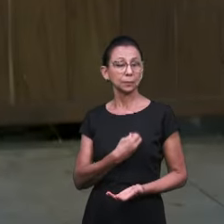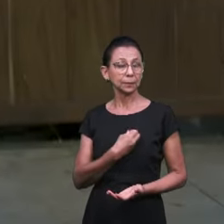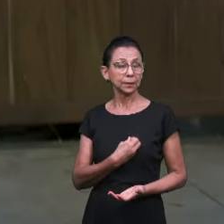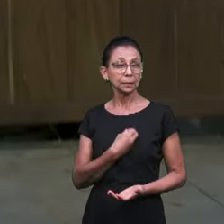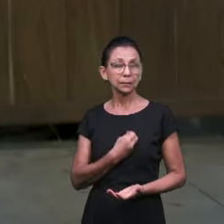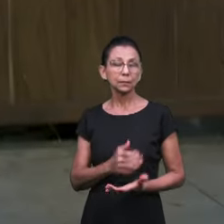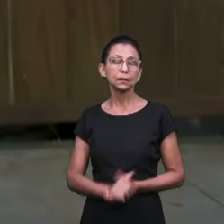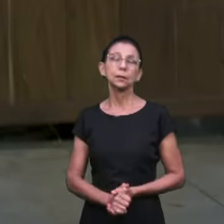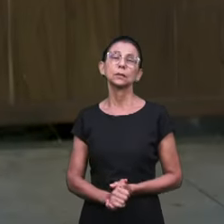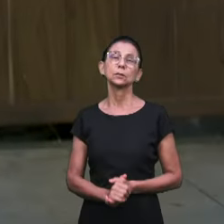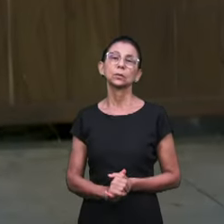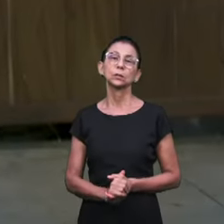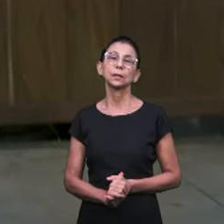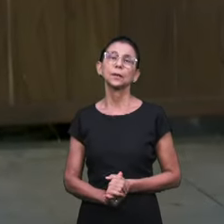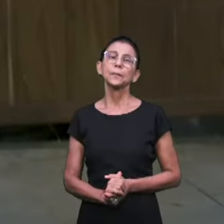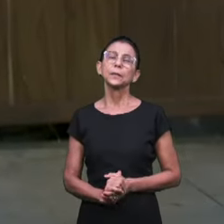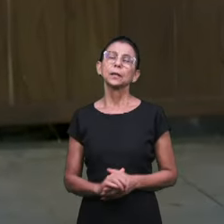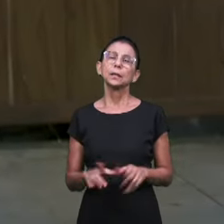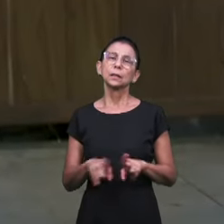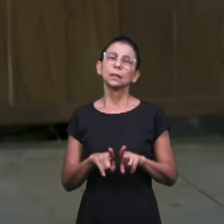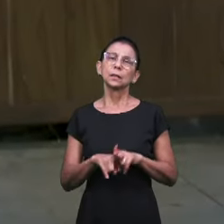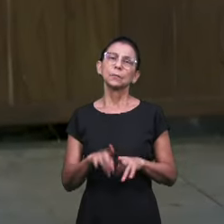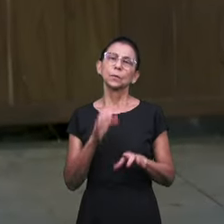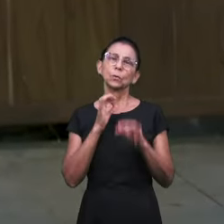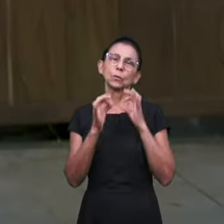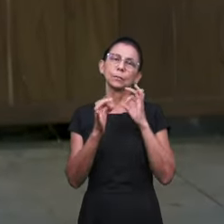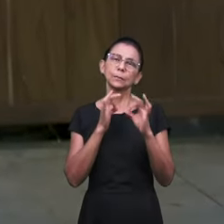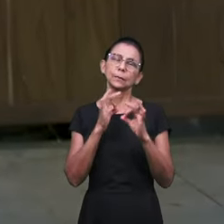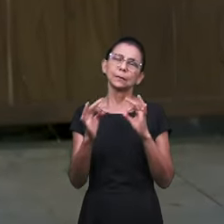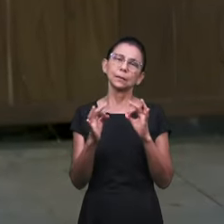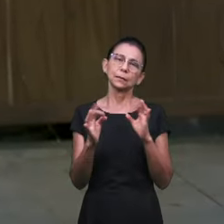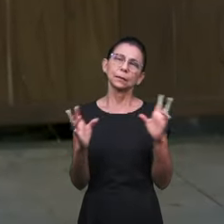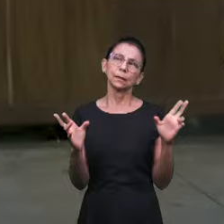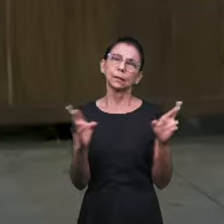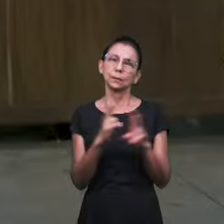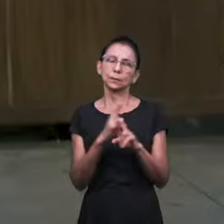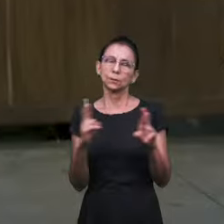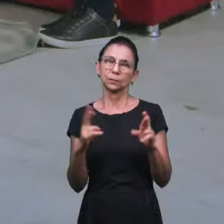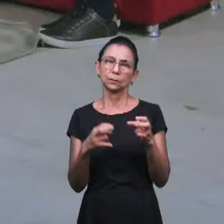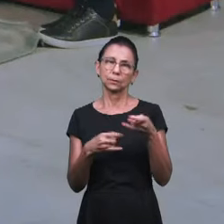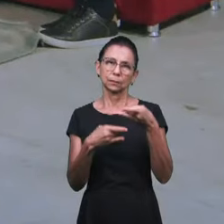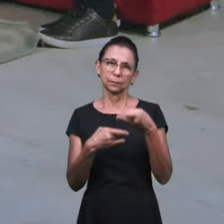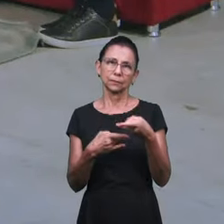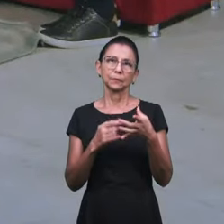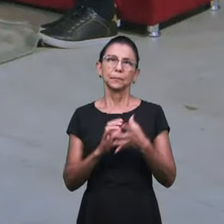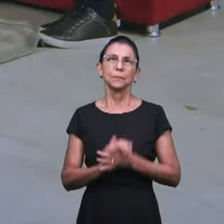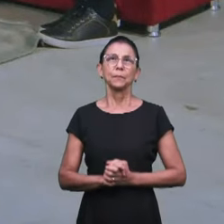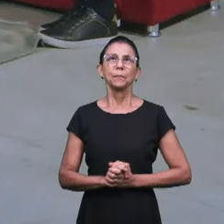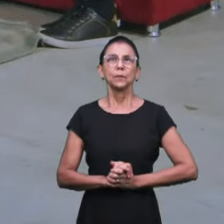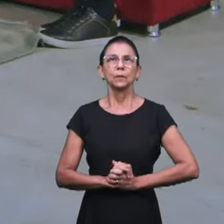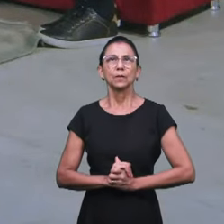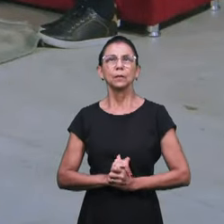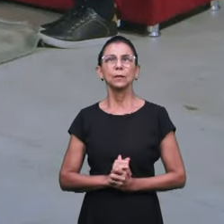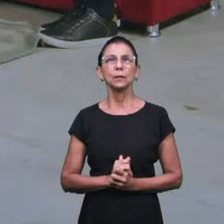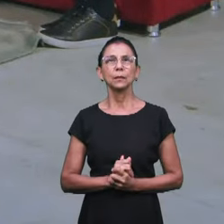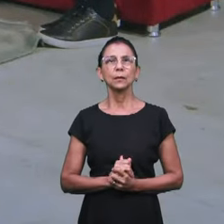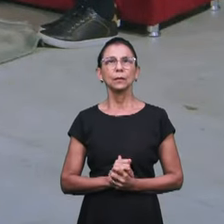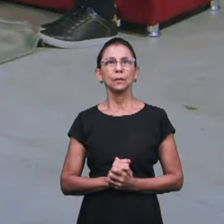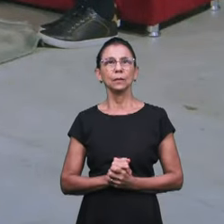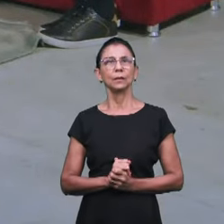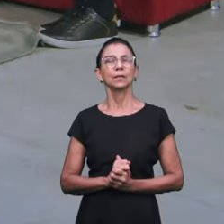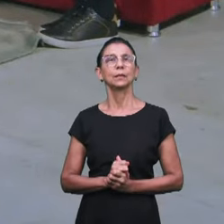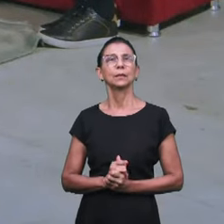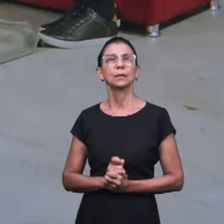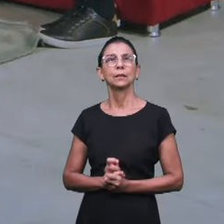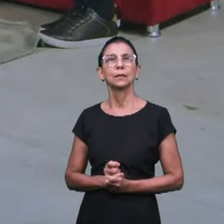vão participar aqui com os comentários relacionados à nossa live de hoje. Então vamos agora apresentar aqui, nós